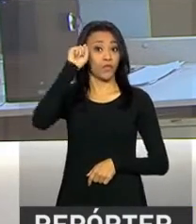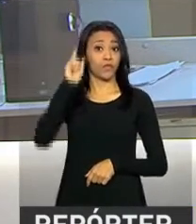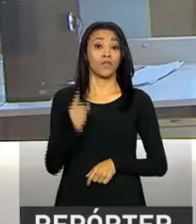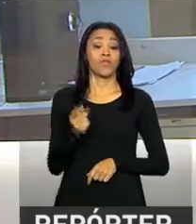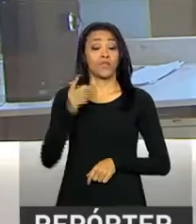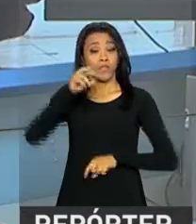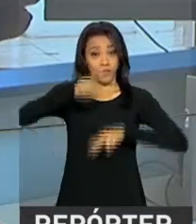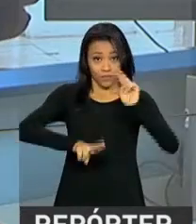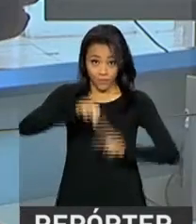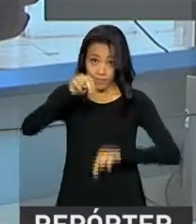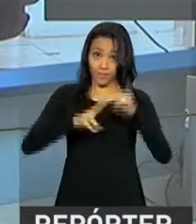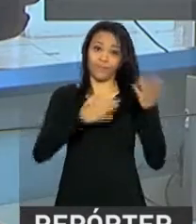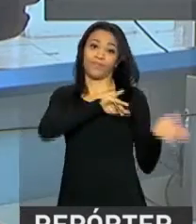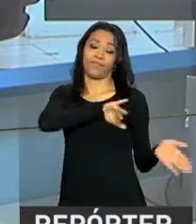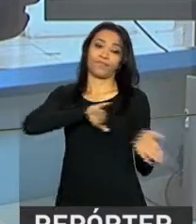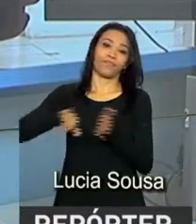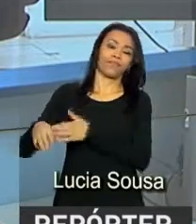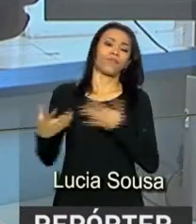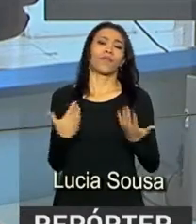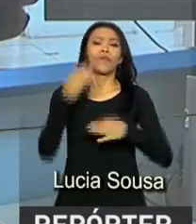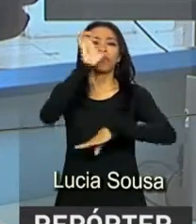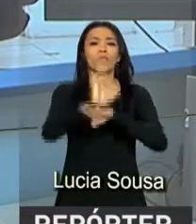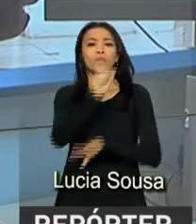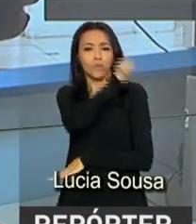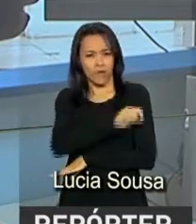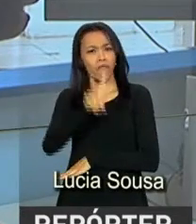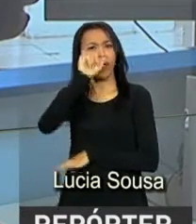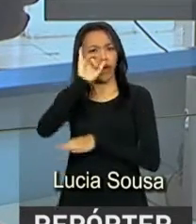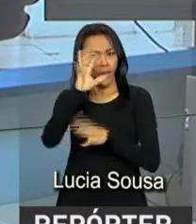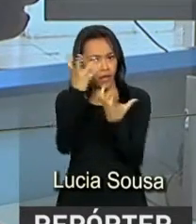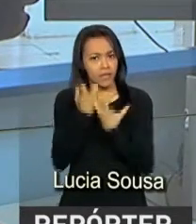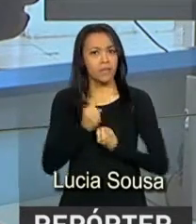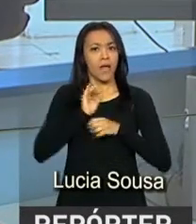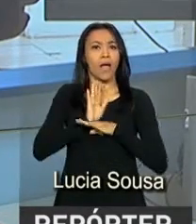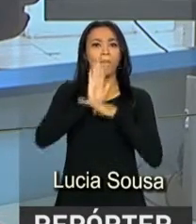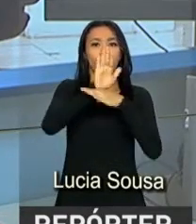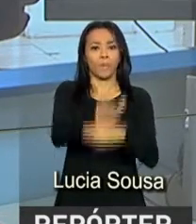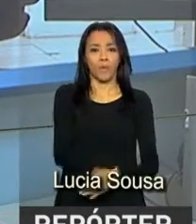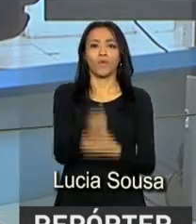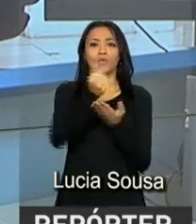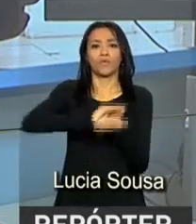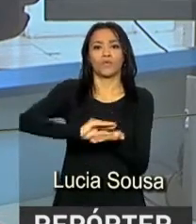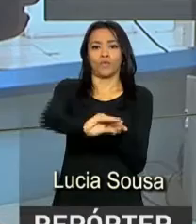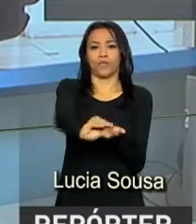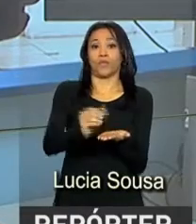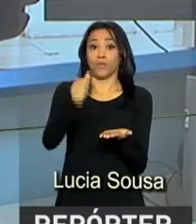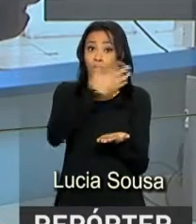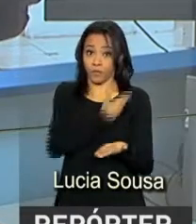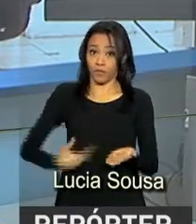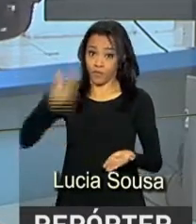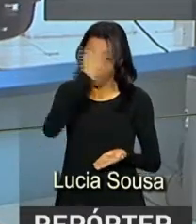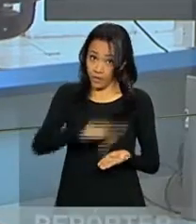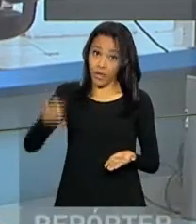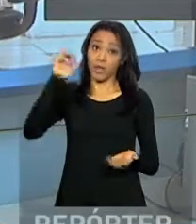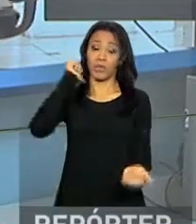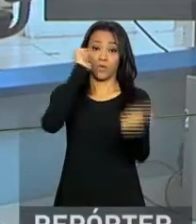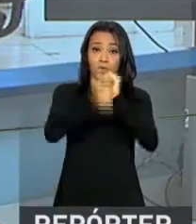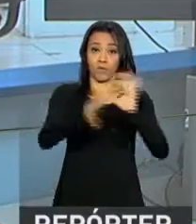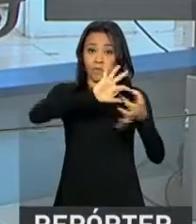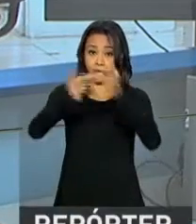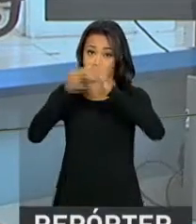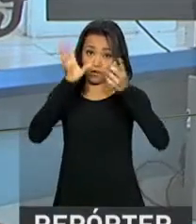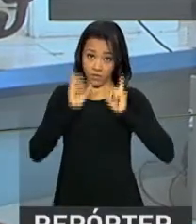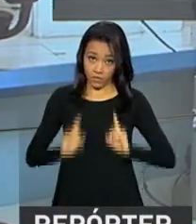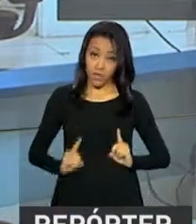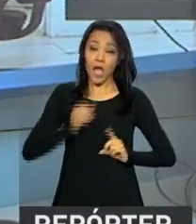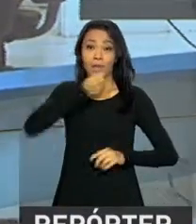junho. O estado do Rio de Janeiro vai receber apoio financeiro do governo federal para a segurança dos Jogos Olímpicos e Paralímpicos. João